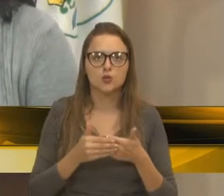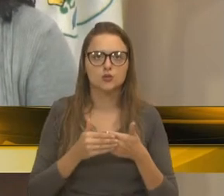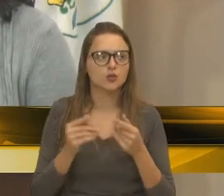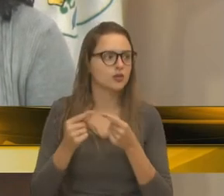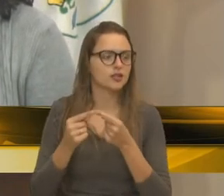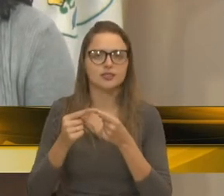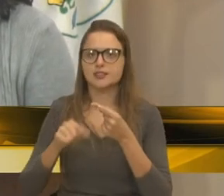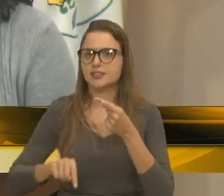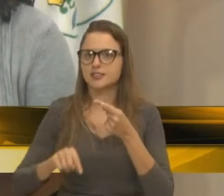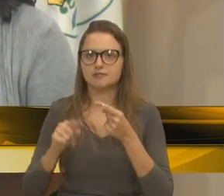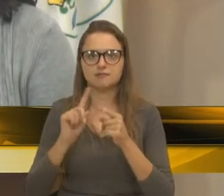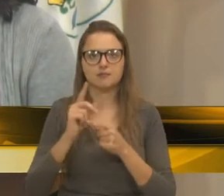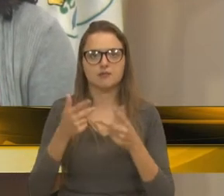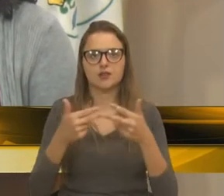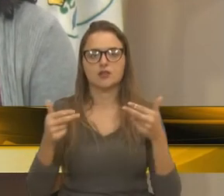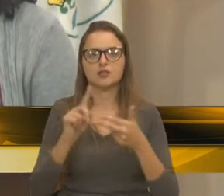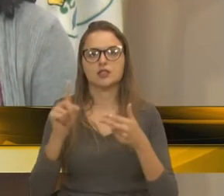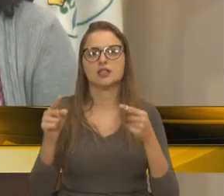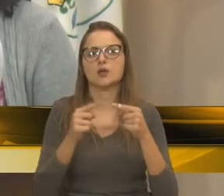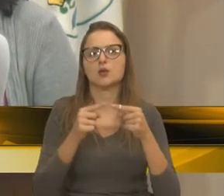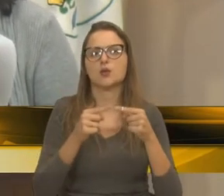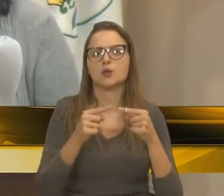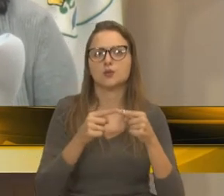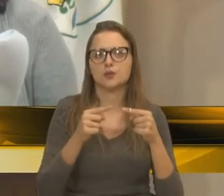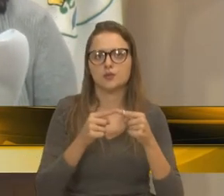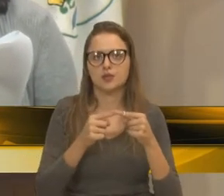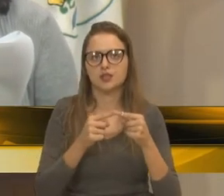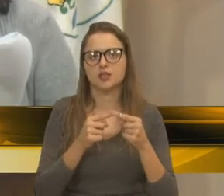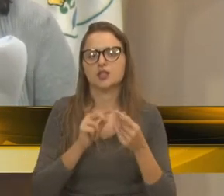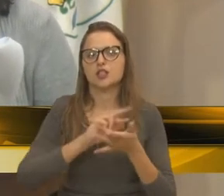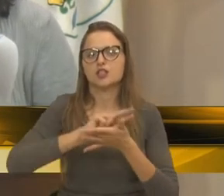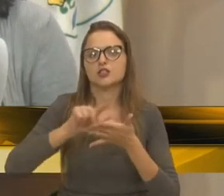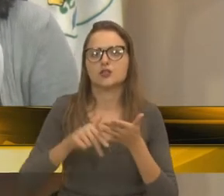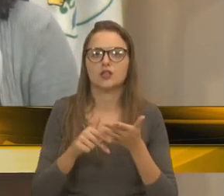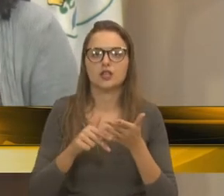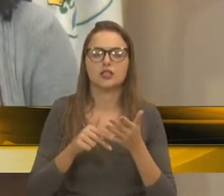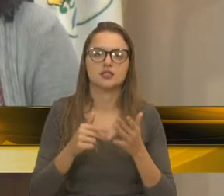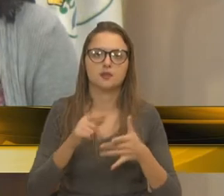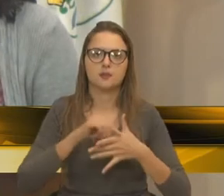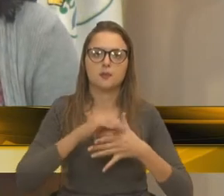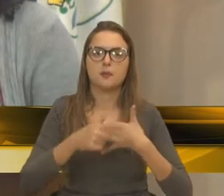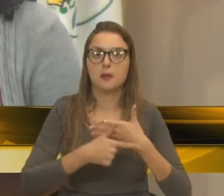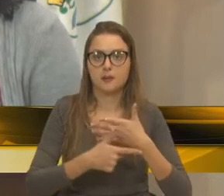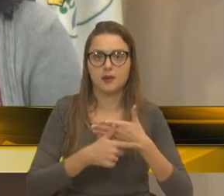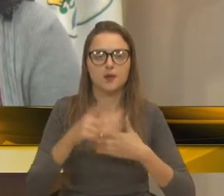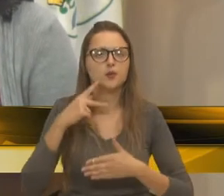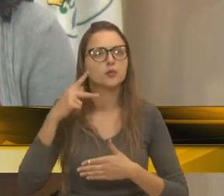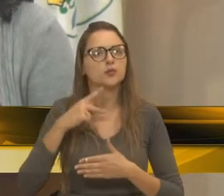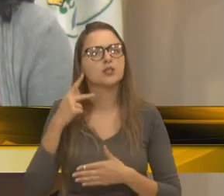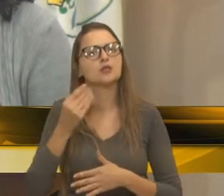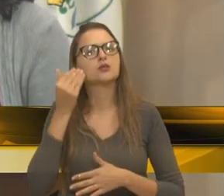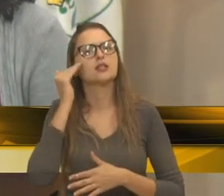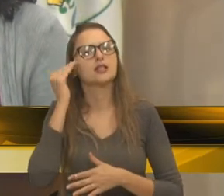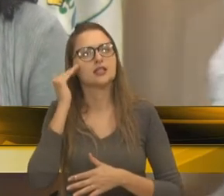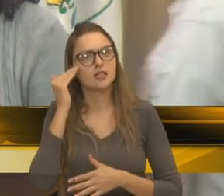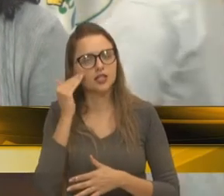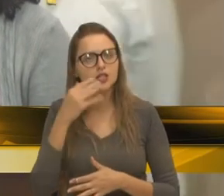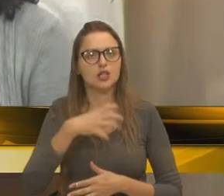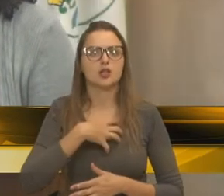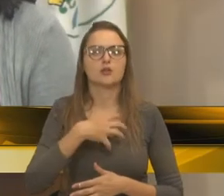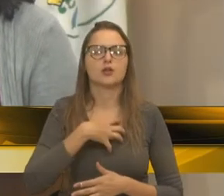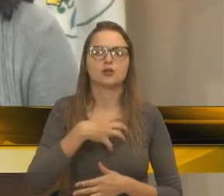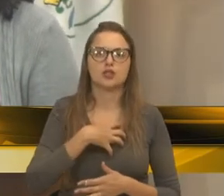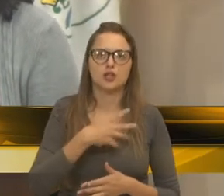incoerências e contraposições mencionadas por diferentes agentes políticos e educacionais, entende-se que, pela forma como é